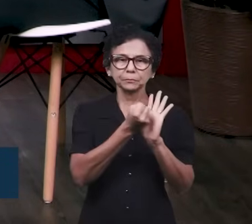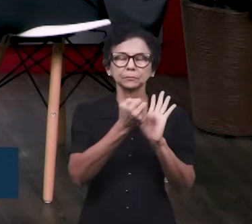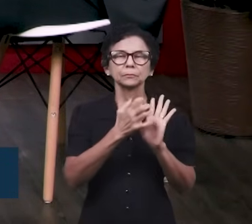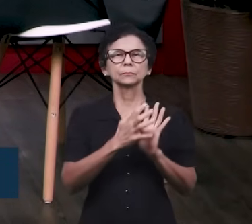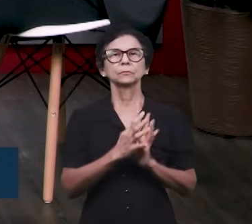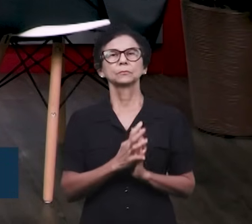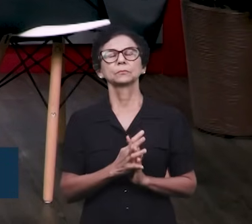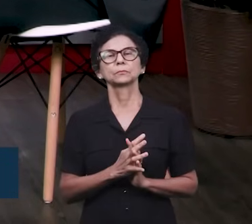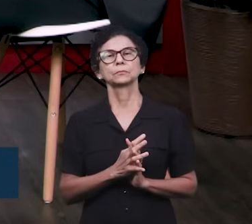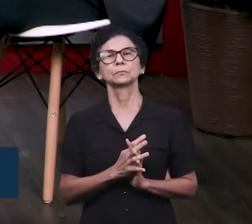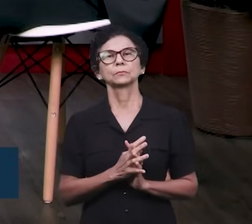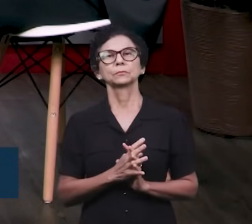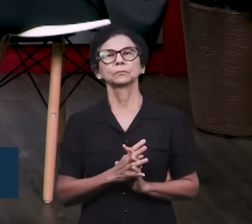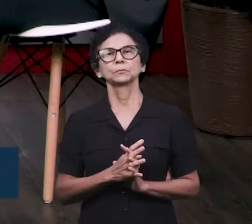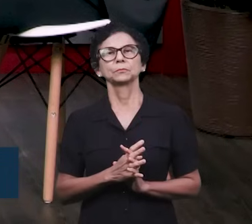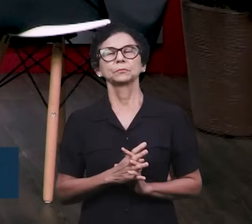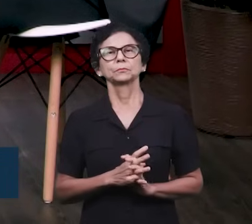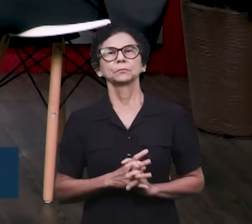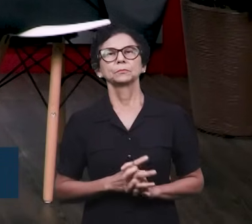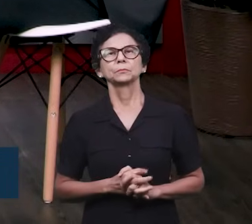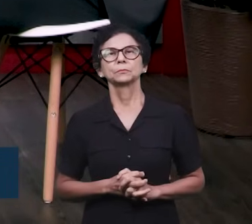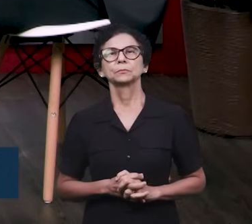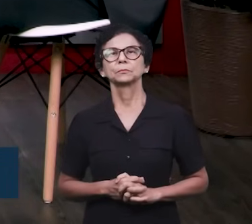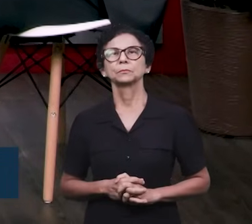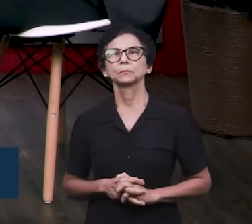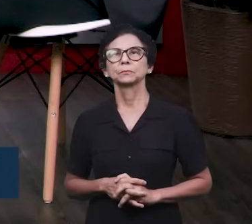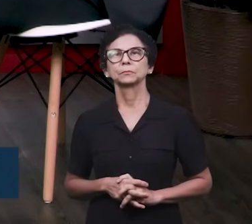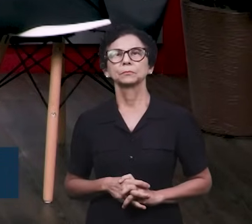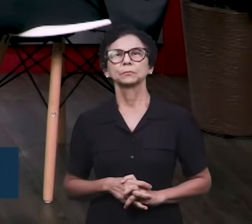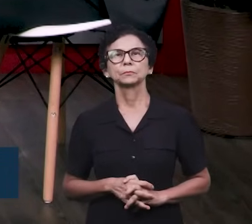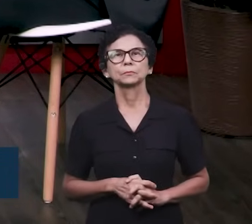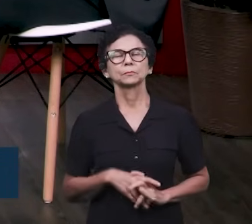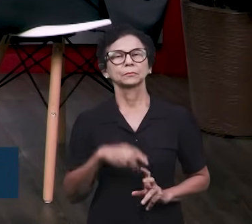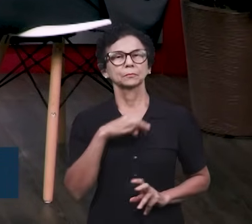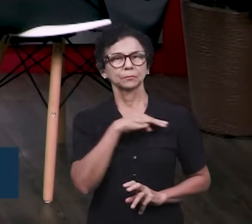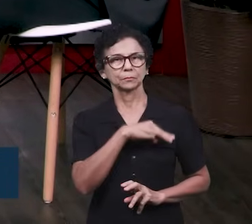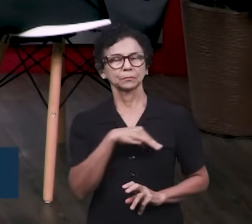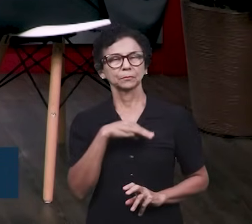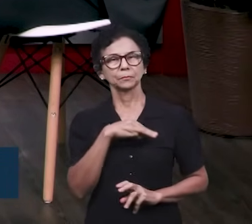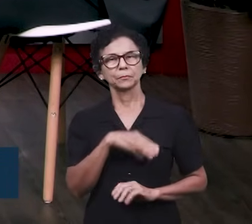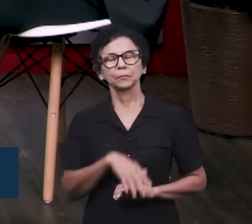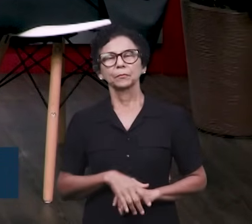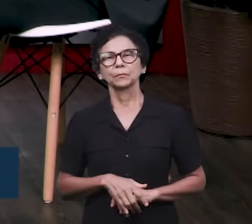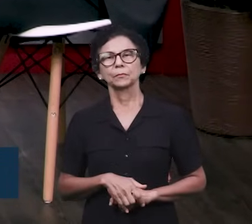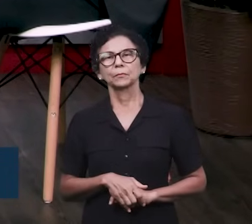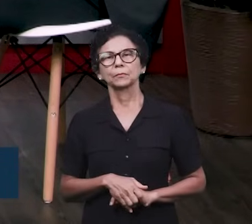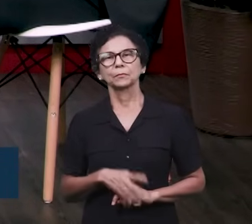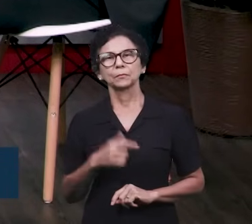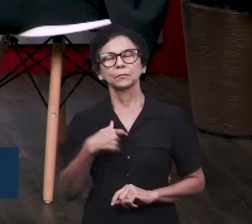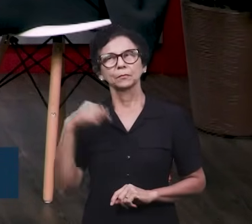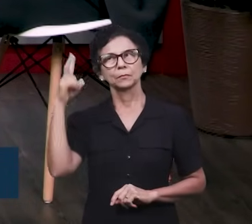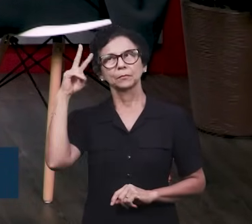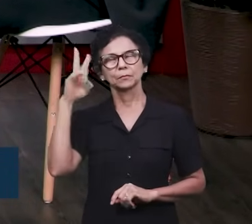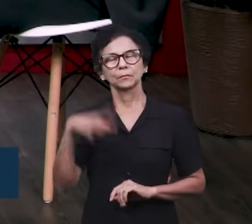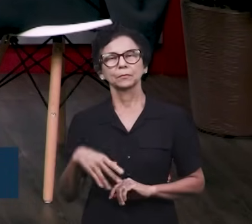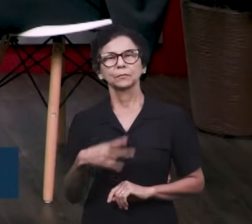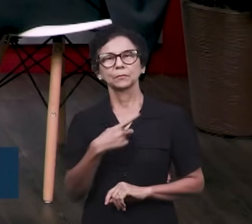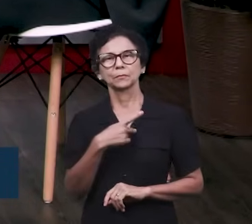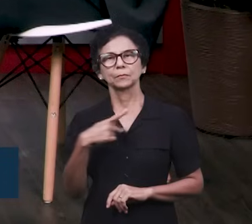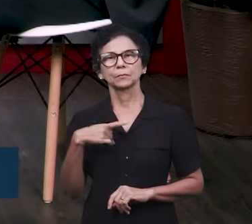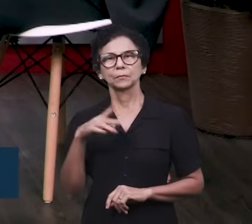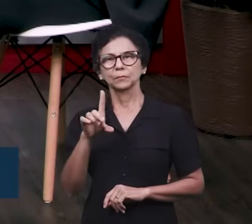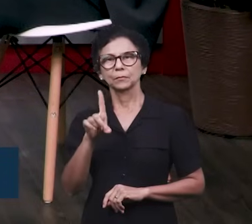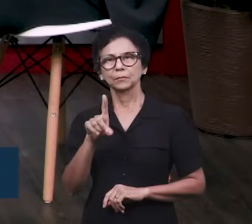missão. Eu lembro que o pastor Danilo estava no Trapiche, né? O Trapiche é um